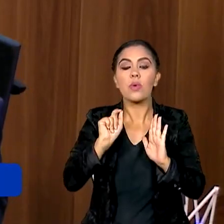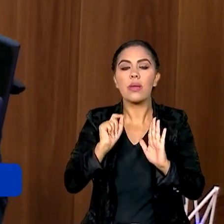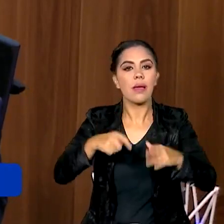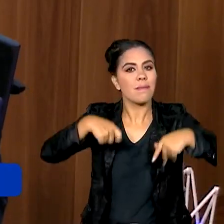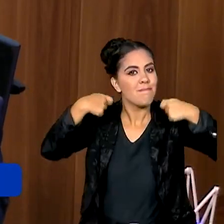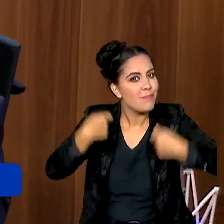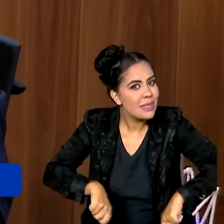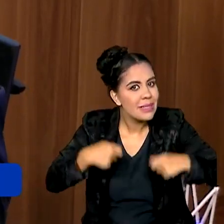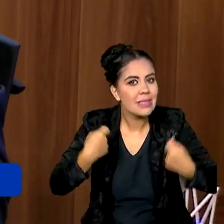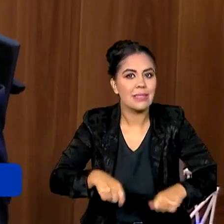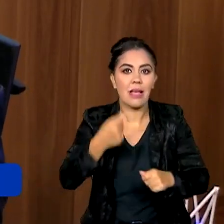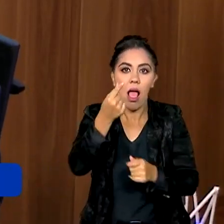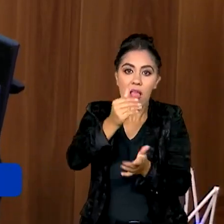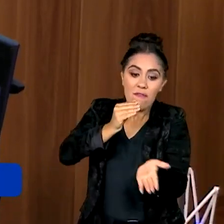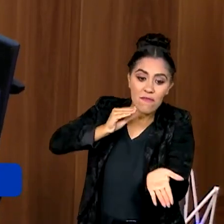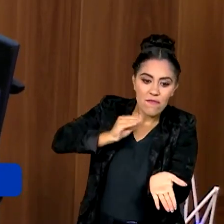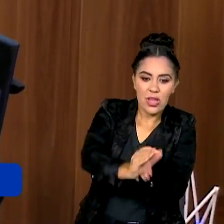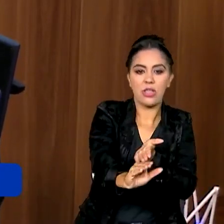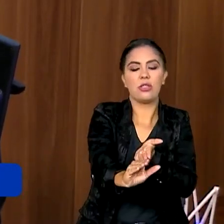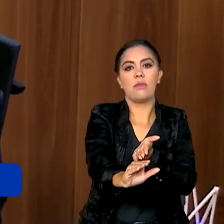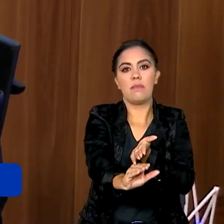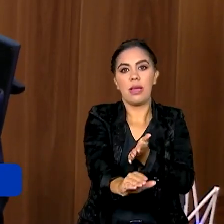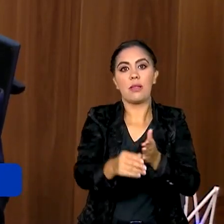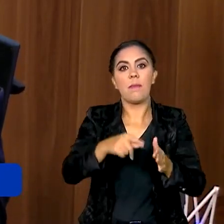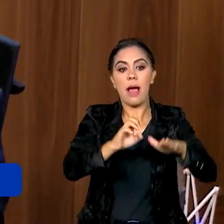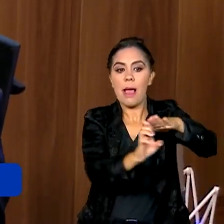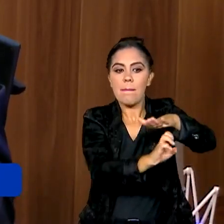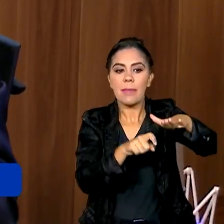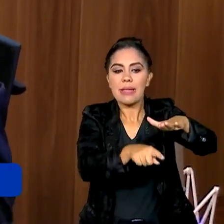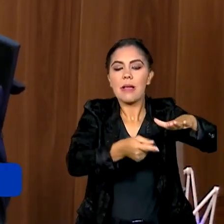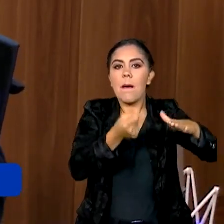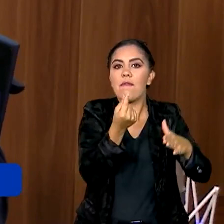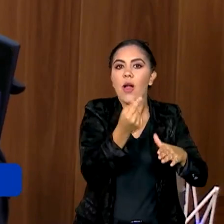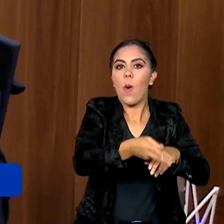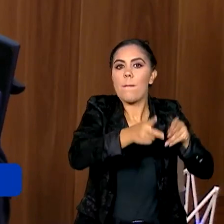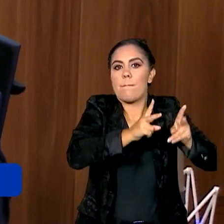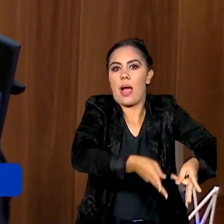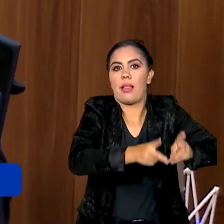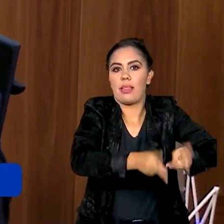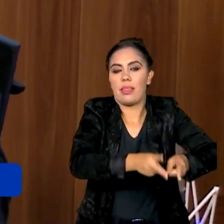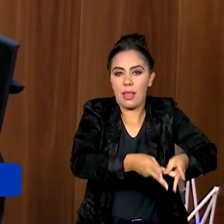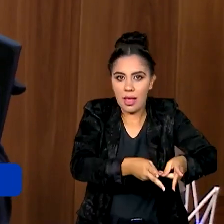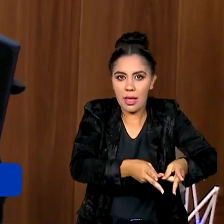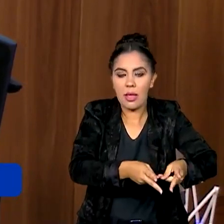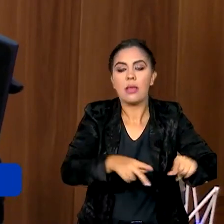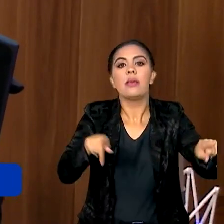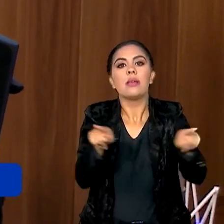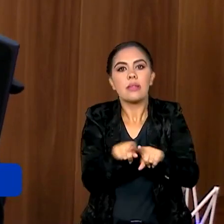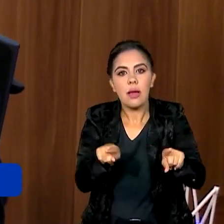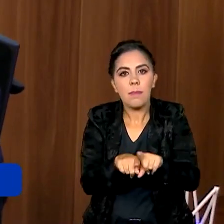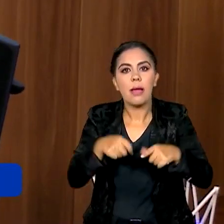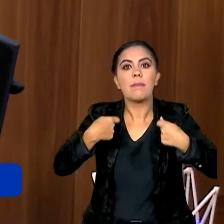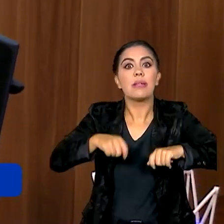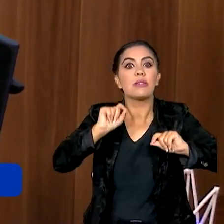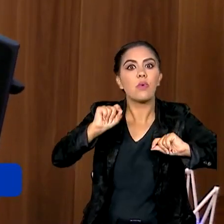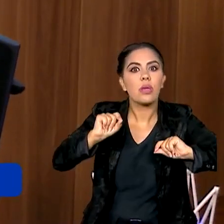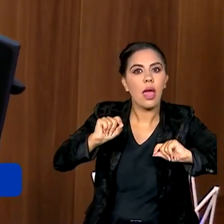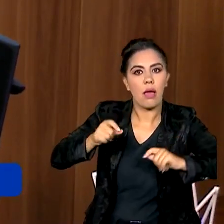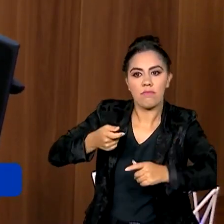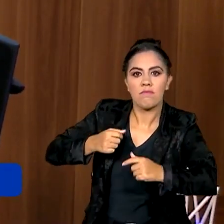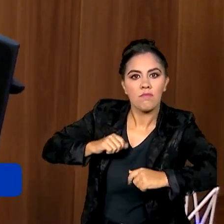muito investimento para a empresa manter seu valor e requer vultosos movimentos financeiros. E,